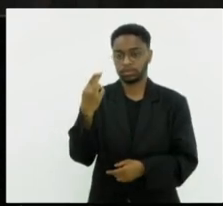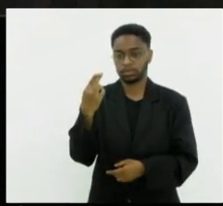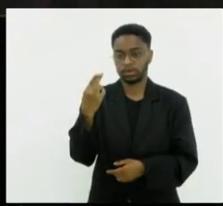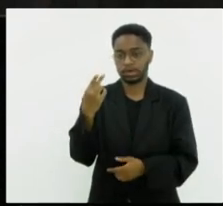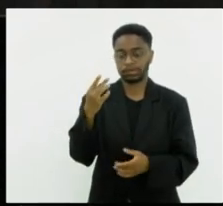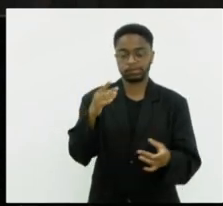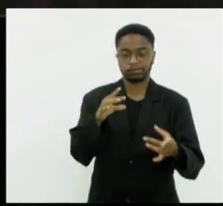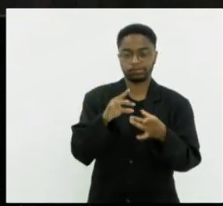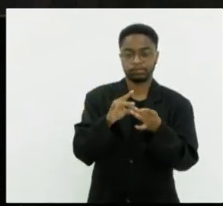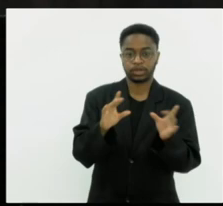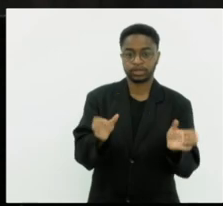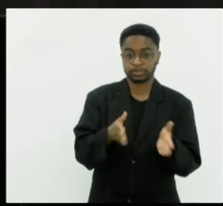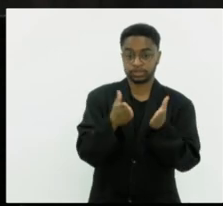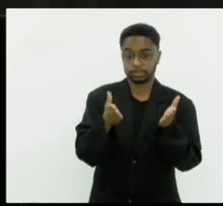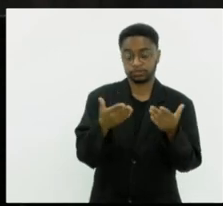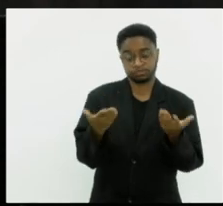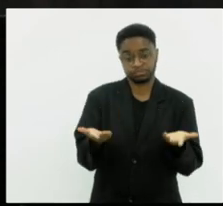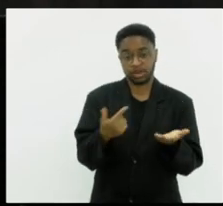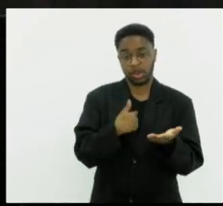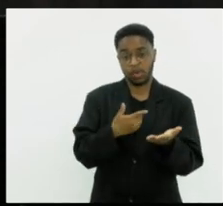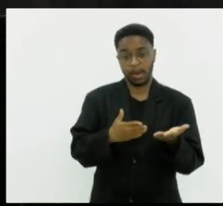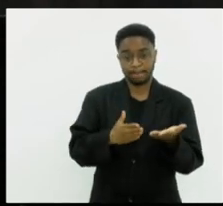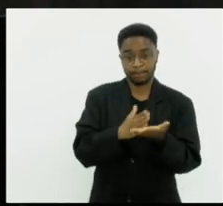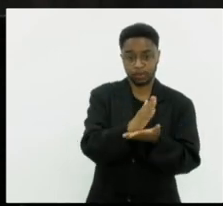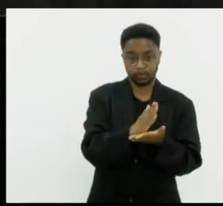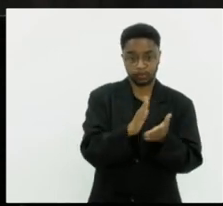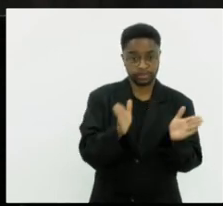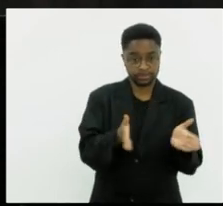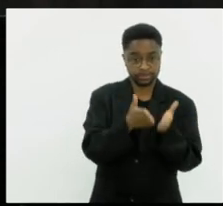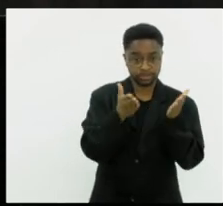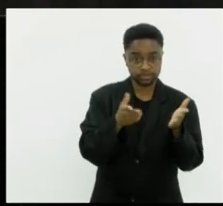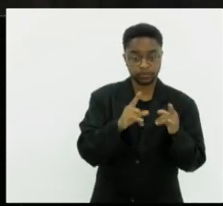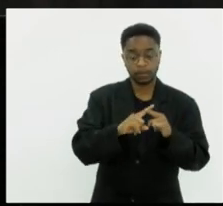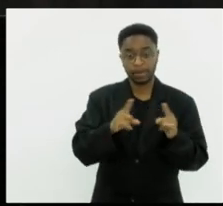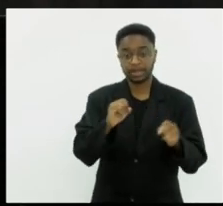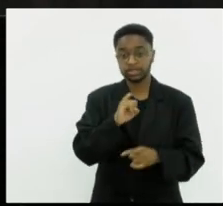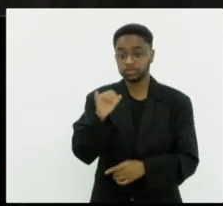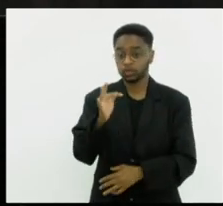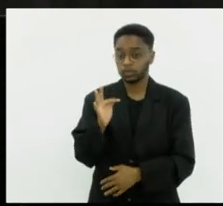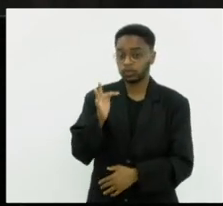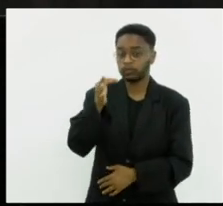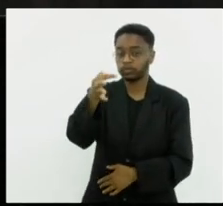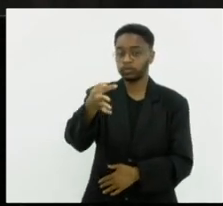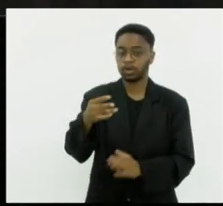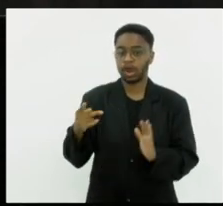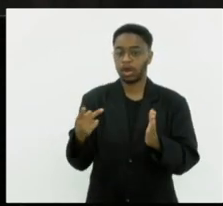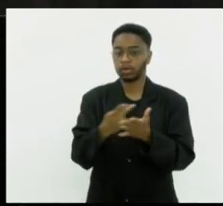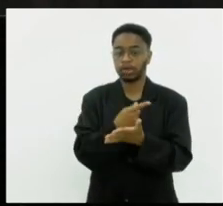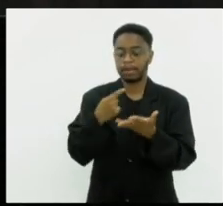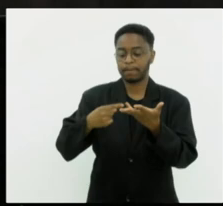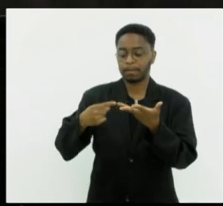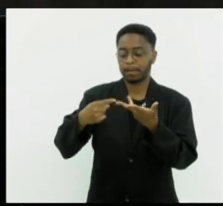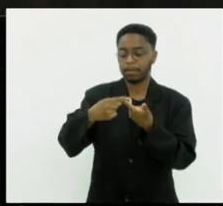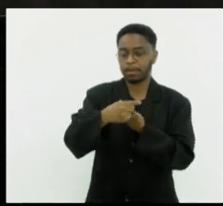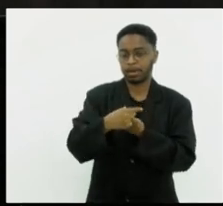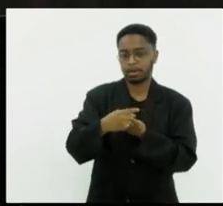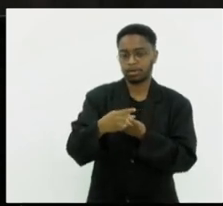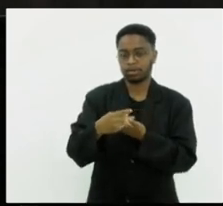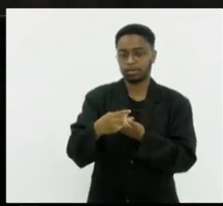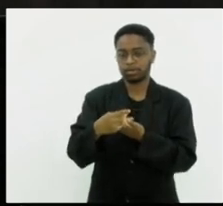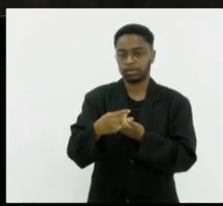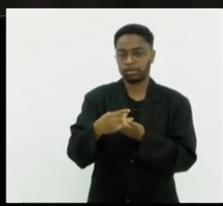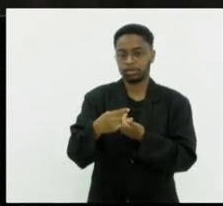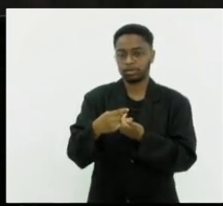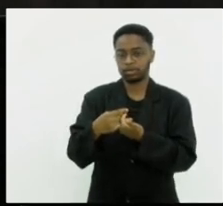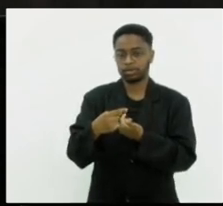incentivo. Olha, eu aprovo o incentivo, mas se no futuro acontecer XYZ,